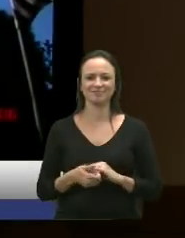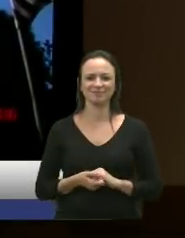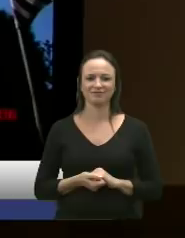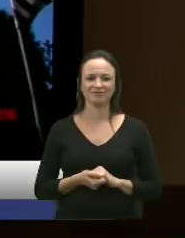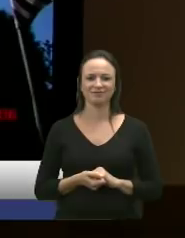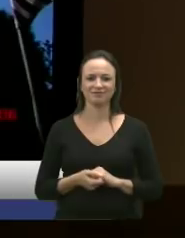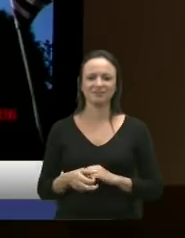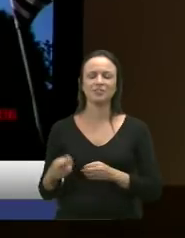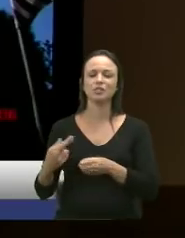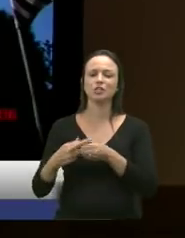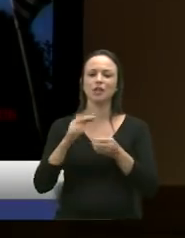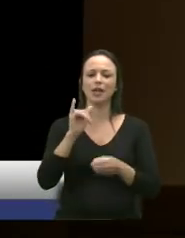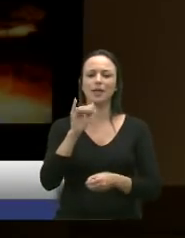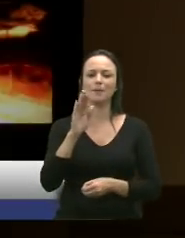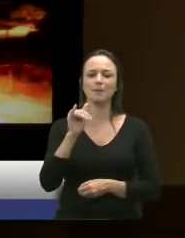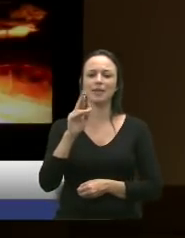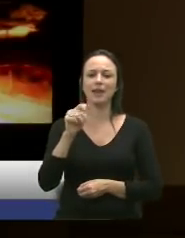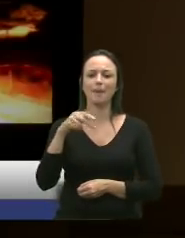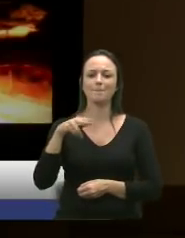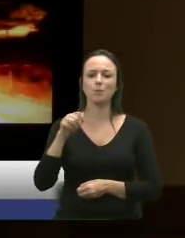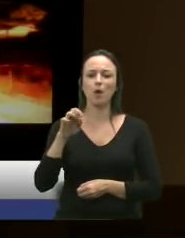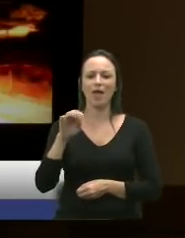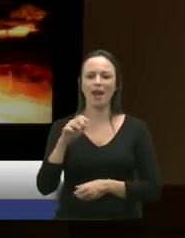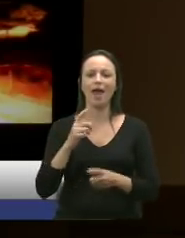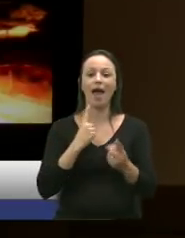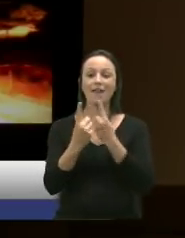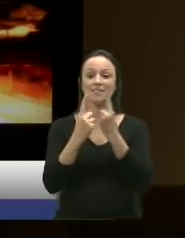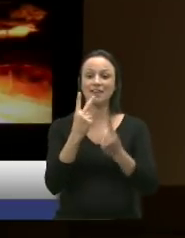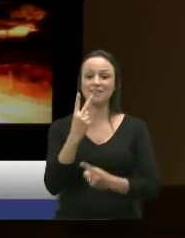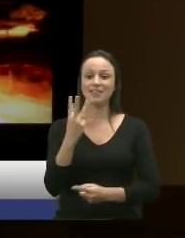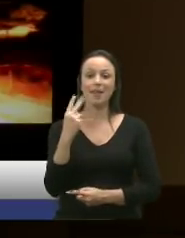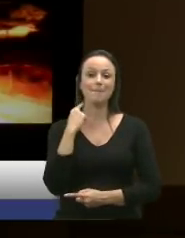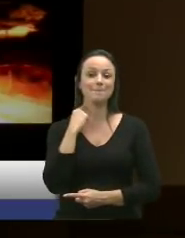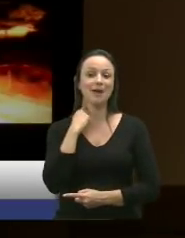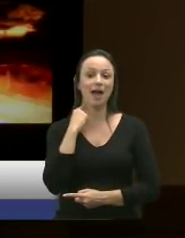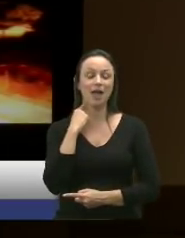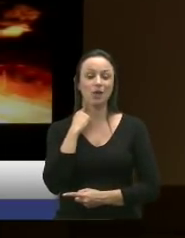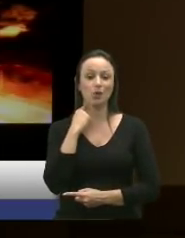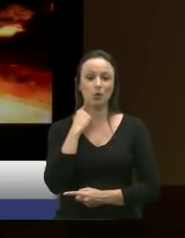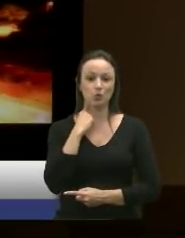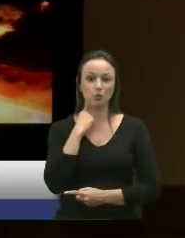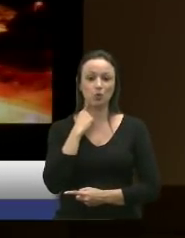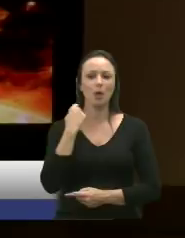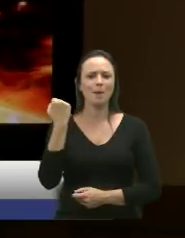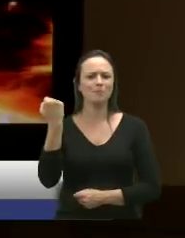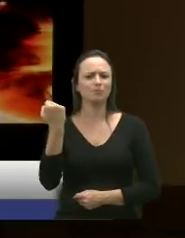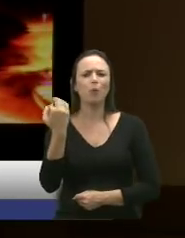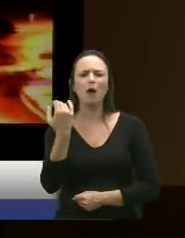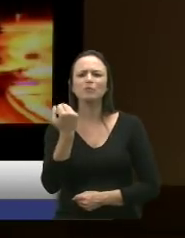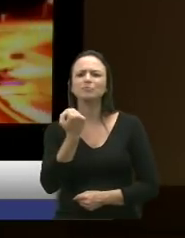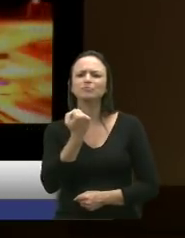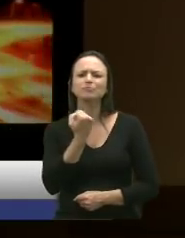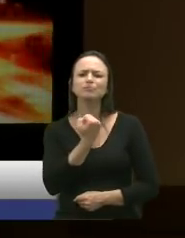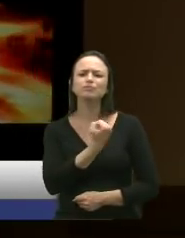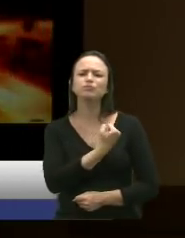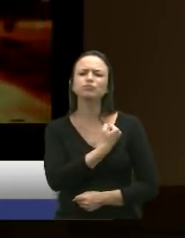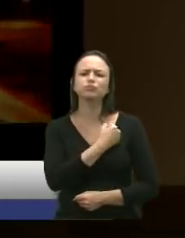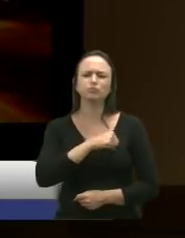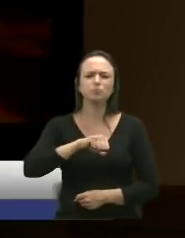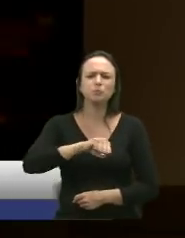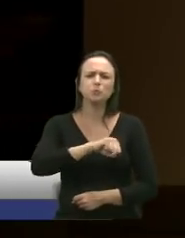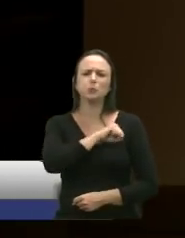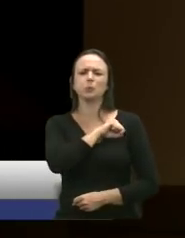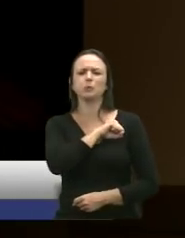Região do Ibirapuera, Avenida 23 de Maio. Como uma espada fincada no peito de São Paulo. É o obelisco aos heróis